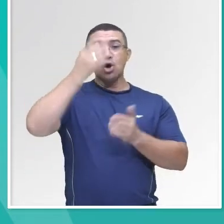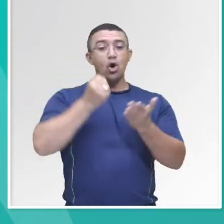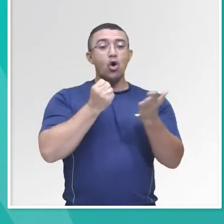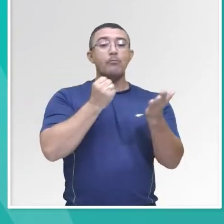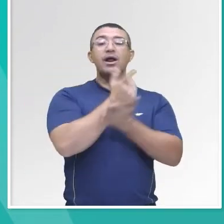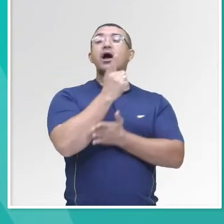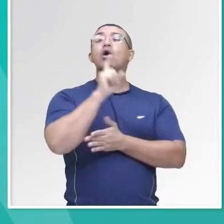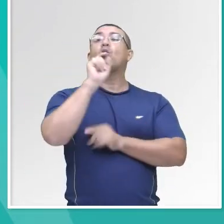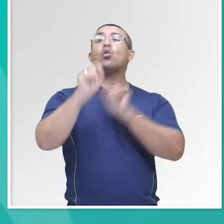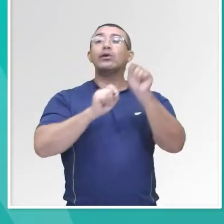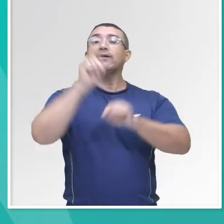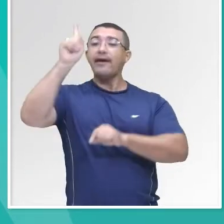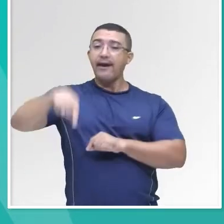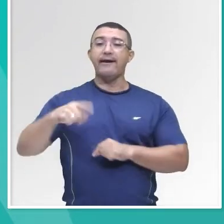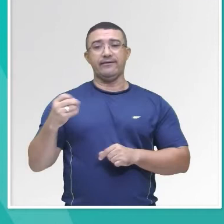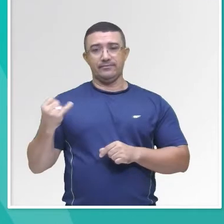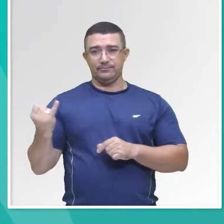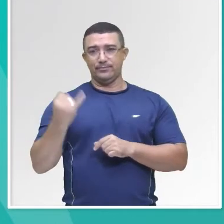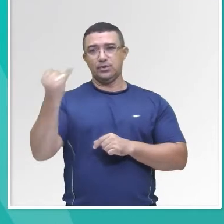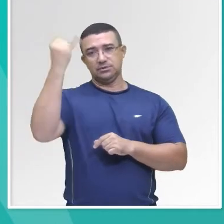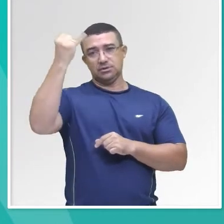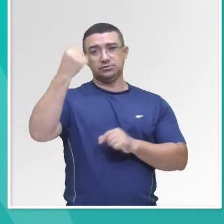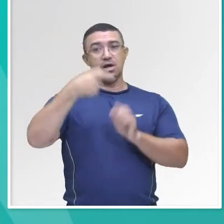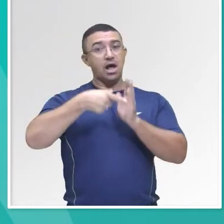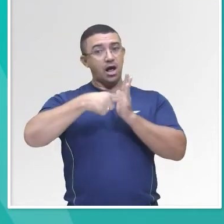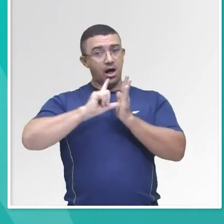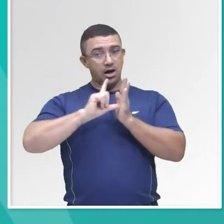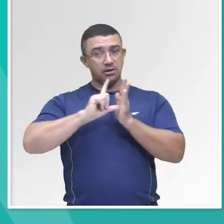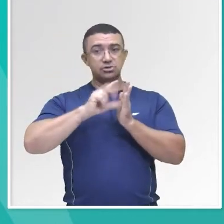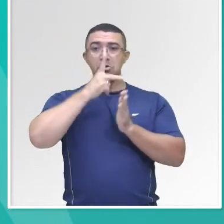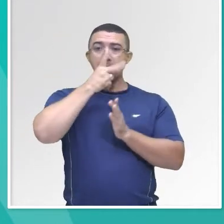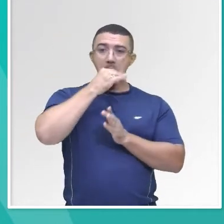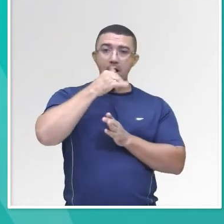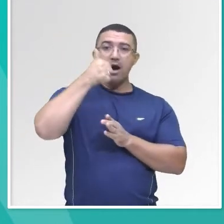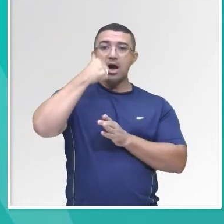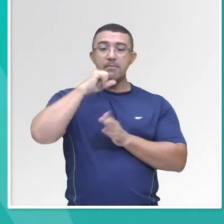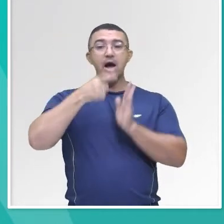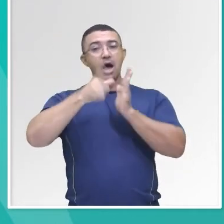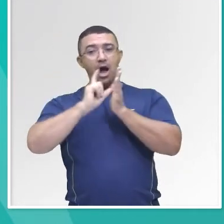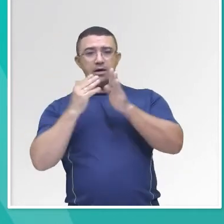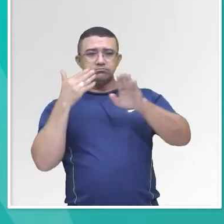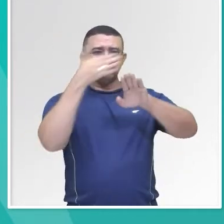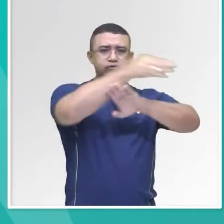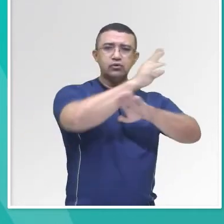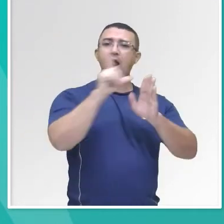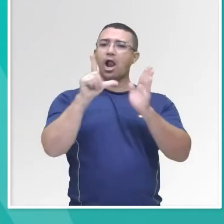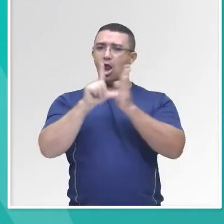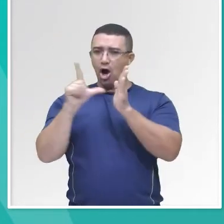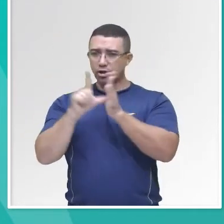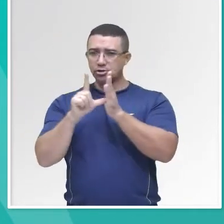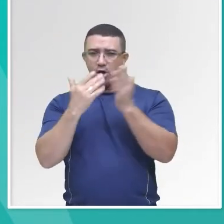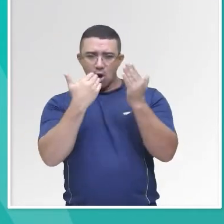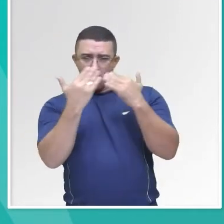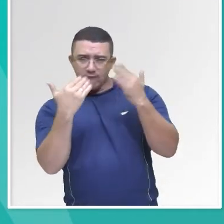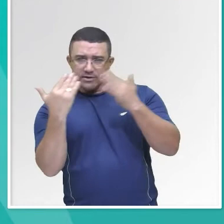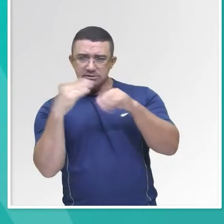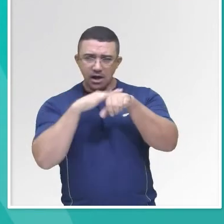lojas, devem fazer acordos com as crianças sobre o que podem ou não